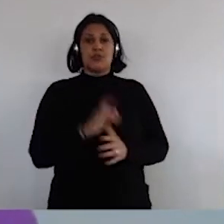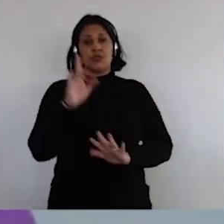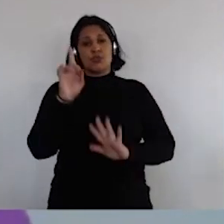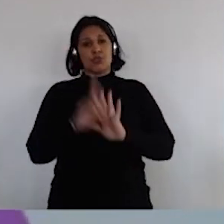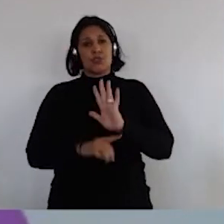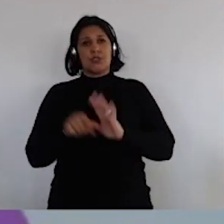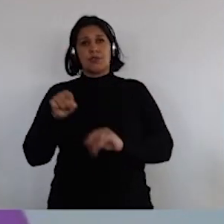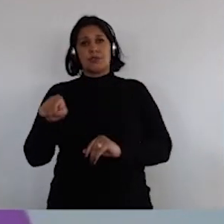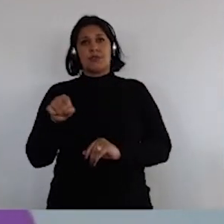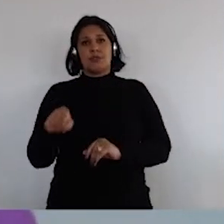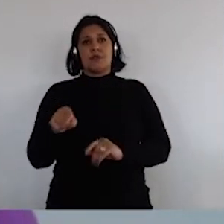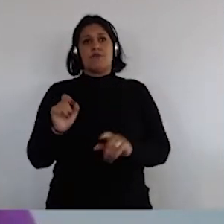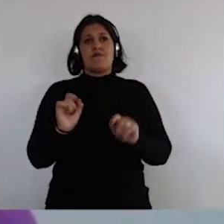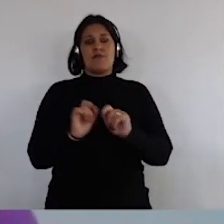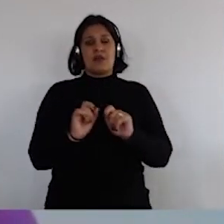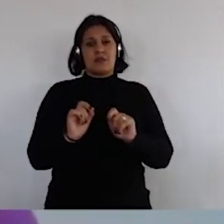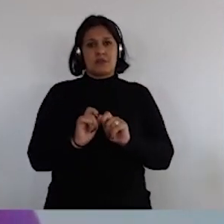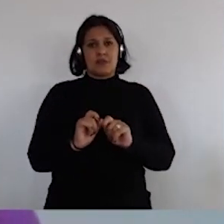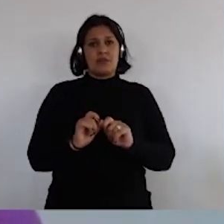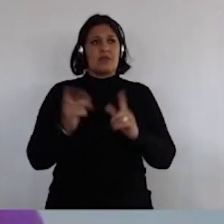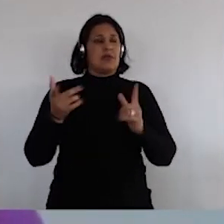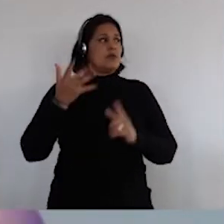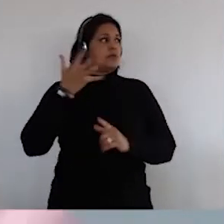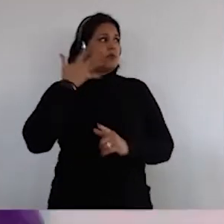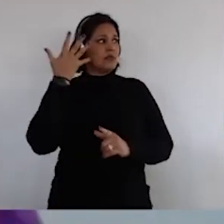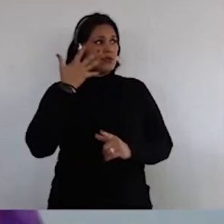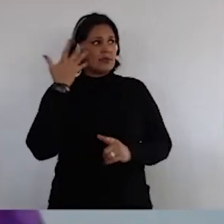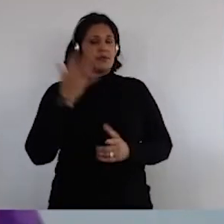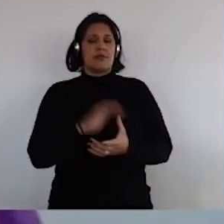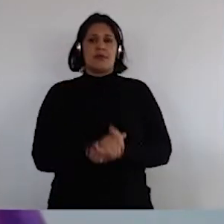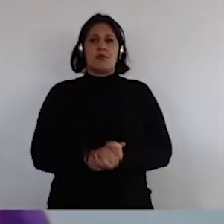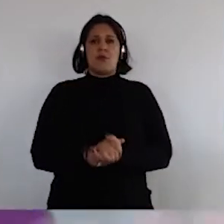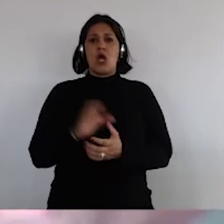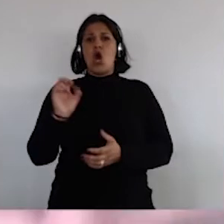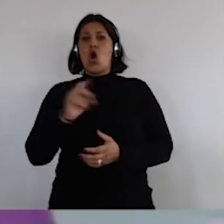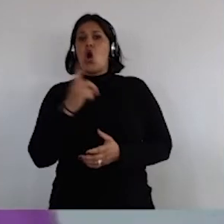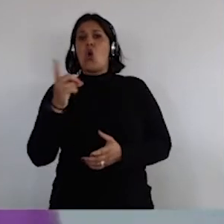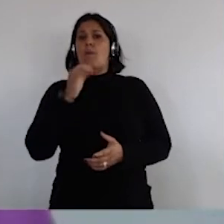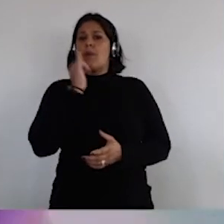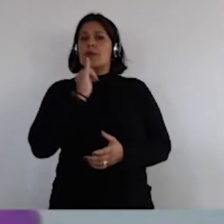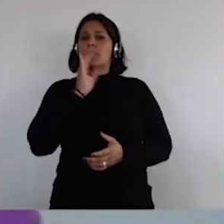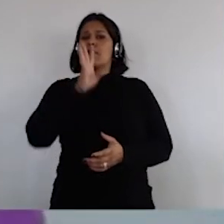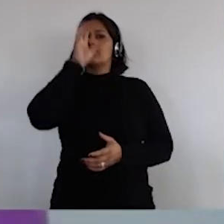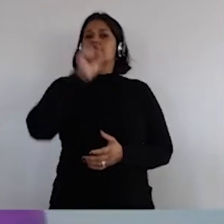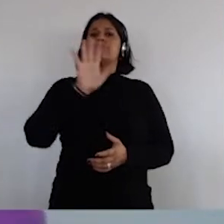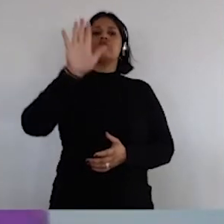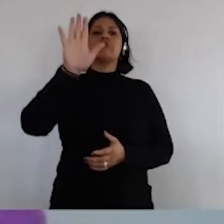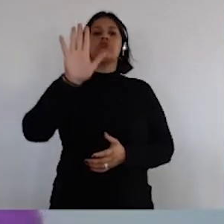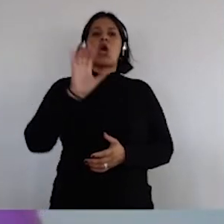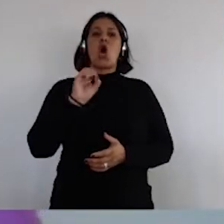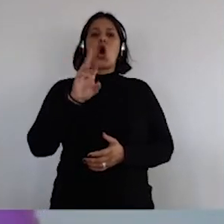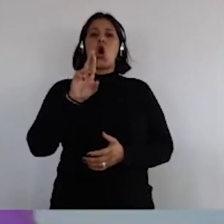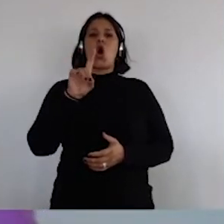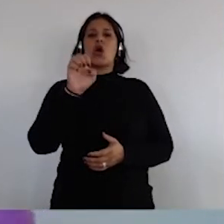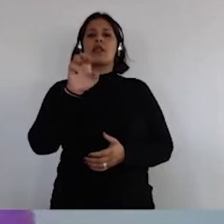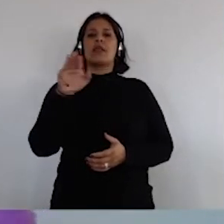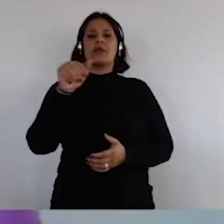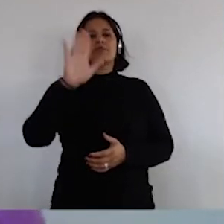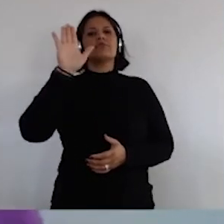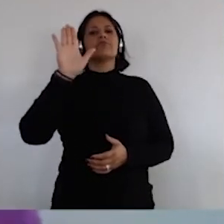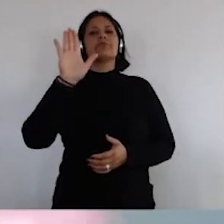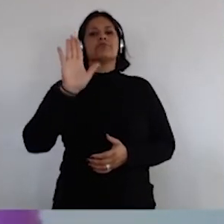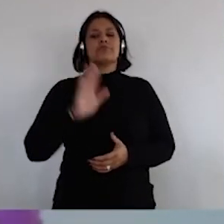realizar sustentação oral, de apresentar questão de ordem, como bem falado pelo nosso